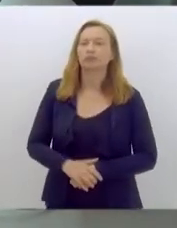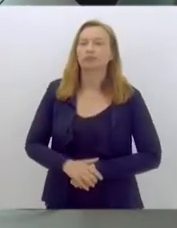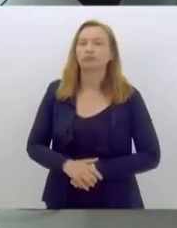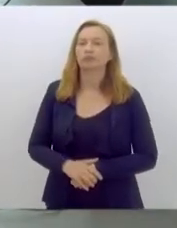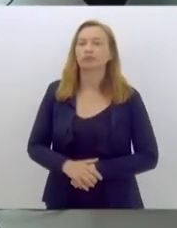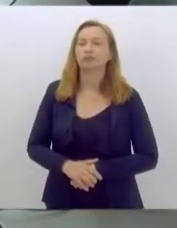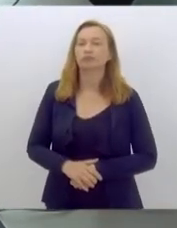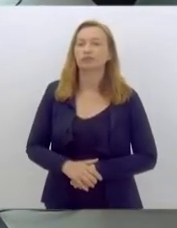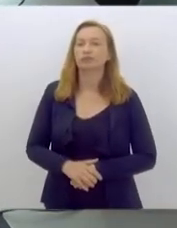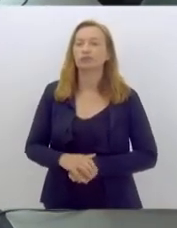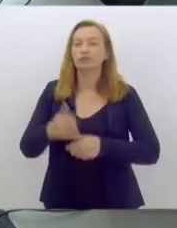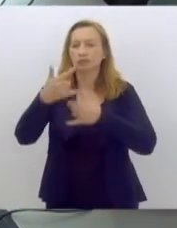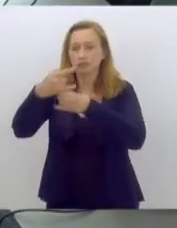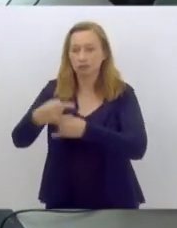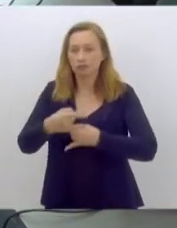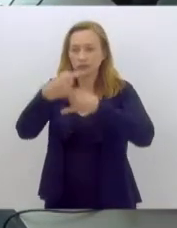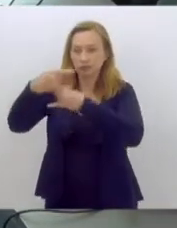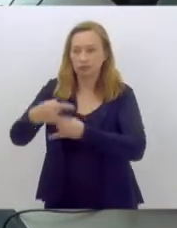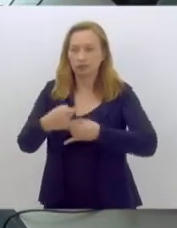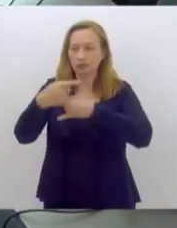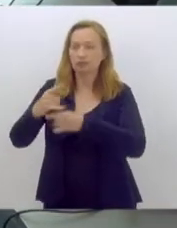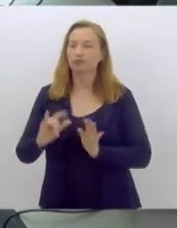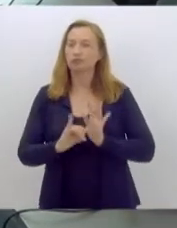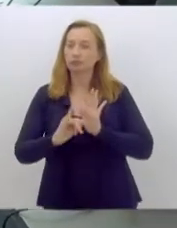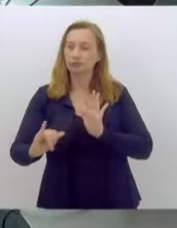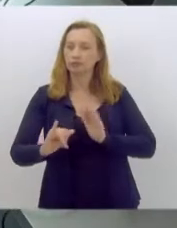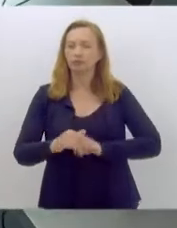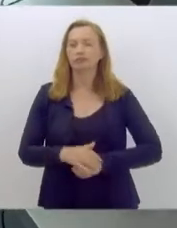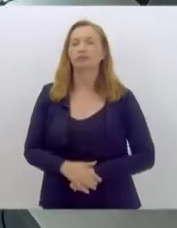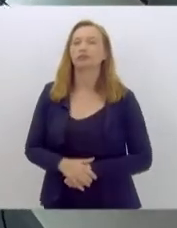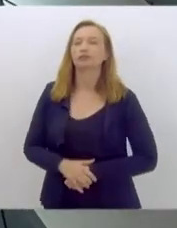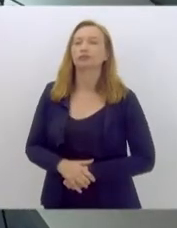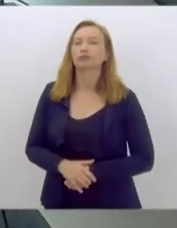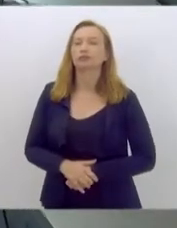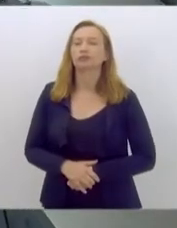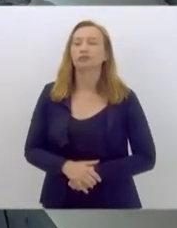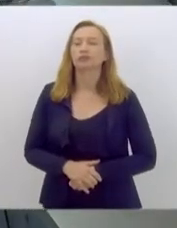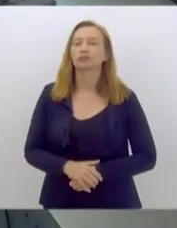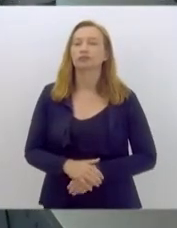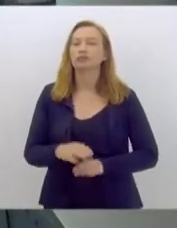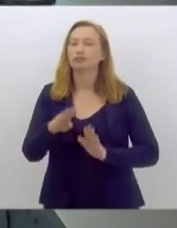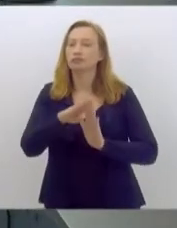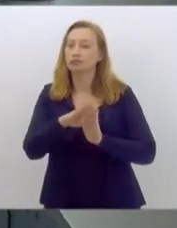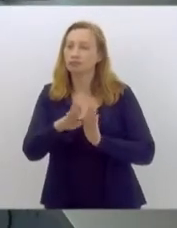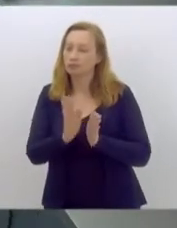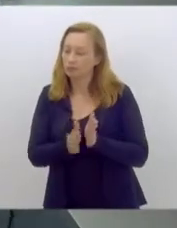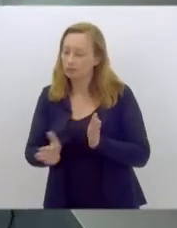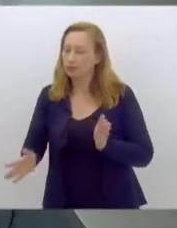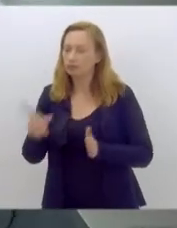meio da plataforma Zoom, conforme o edital publicado com a seguinte ordem do dia.